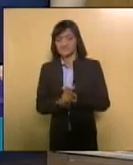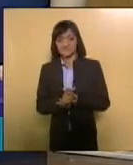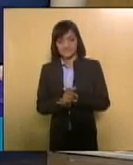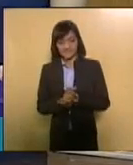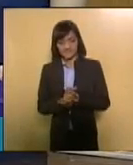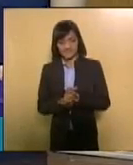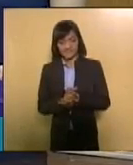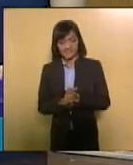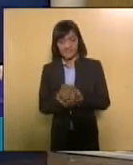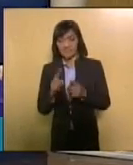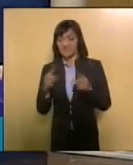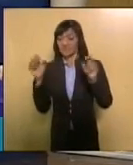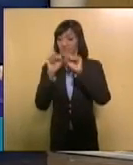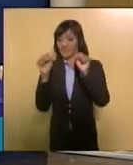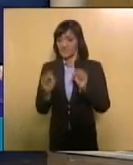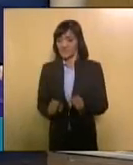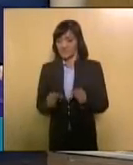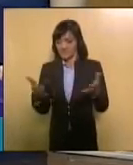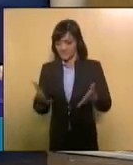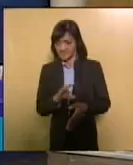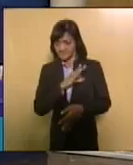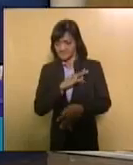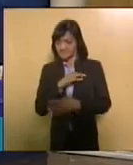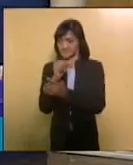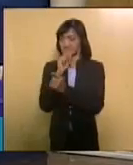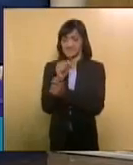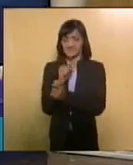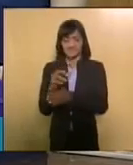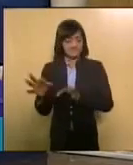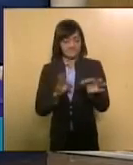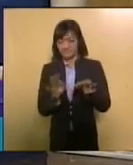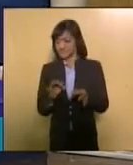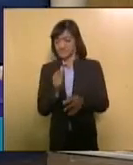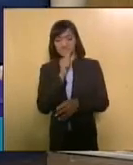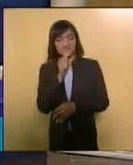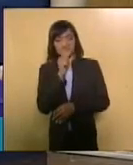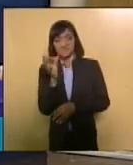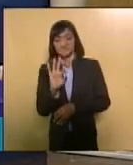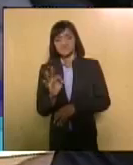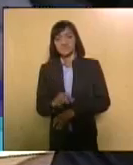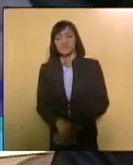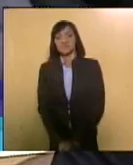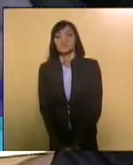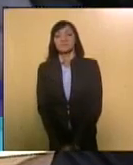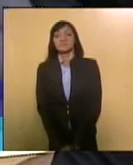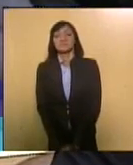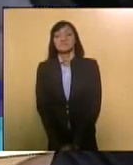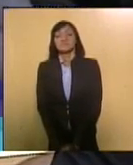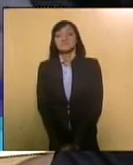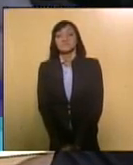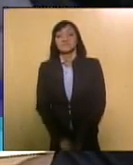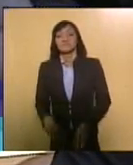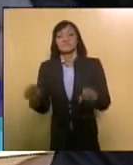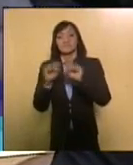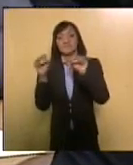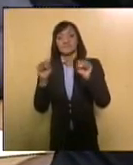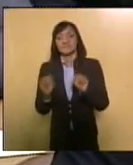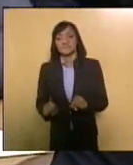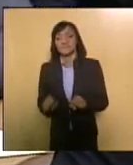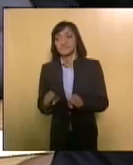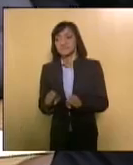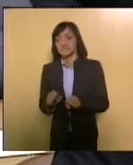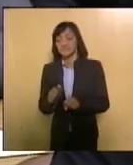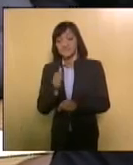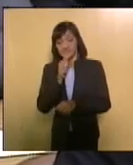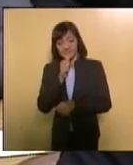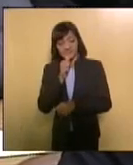simplesmente o sistema de segurança pública não estava preparado para dar conta daqueles desafios Sistema de Segurança Pública ainda